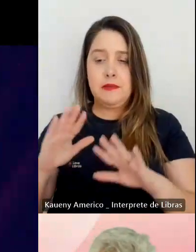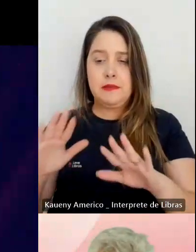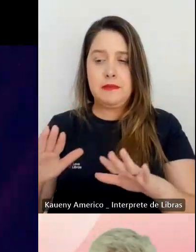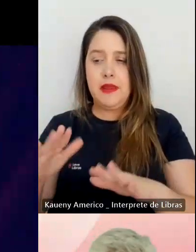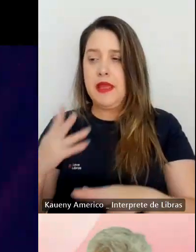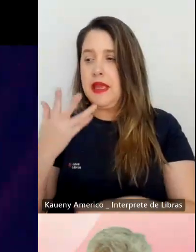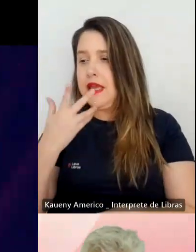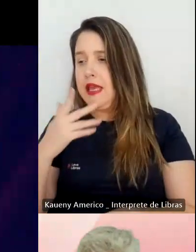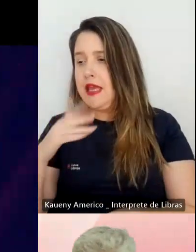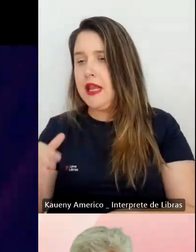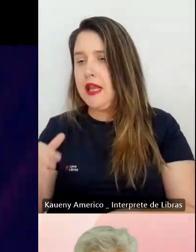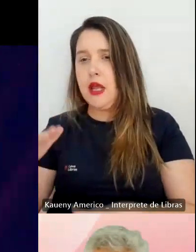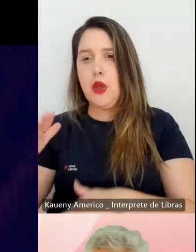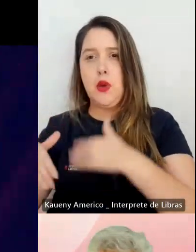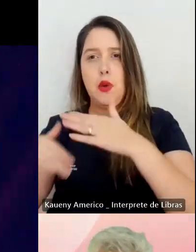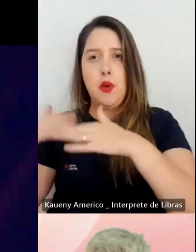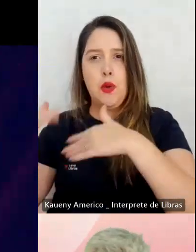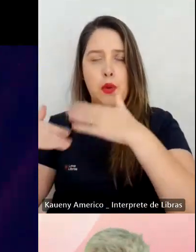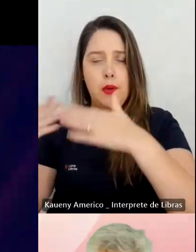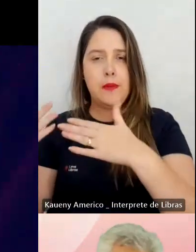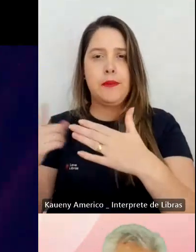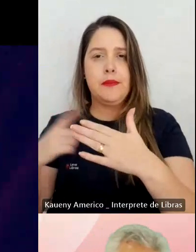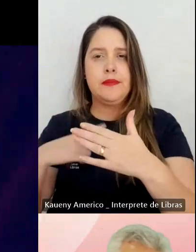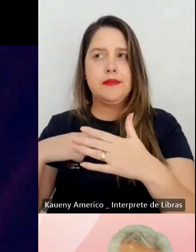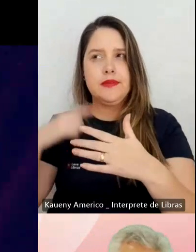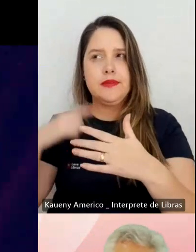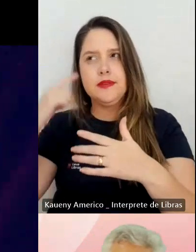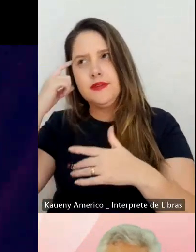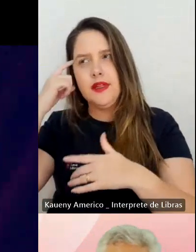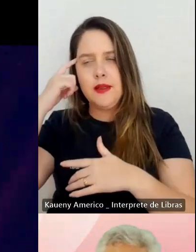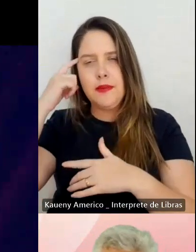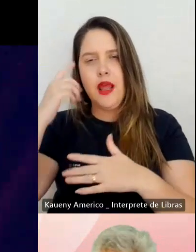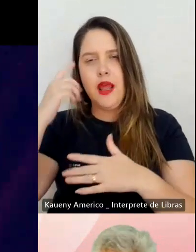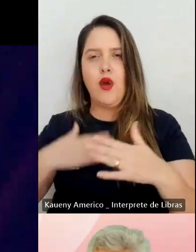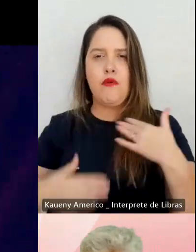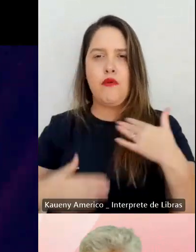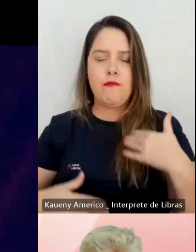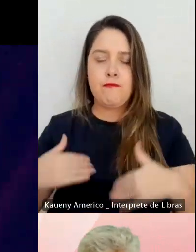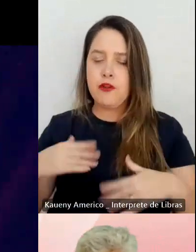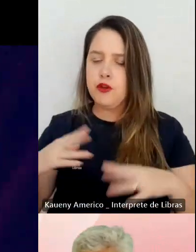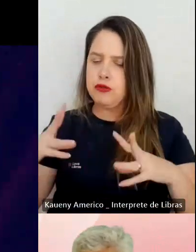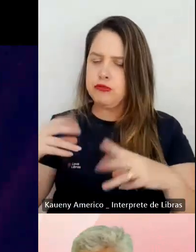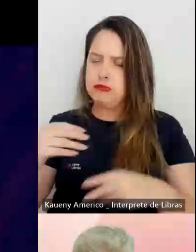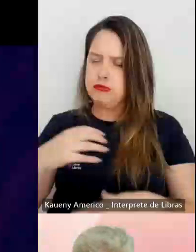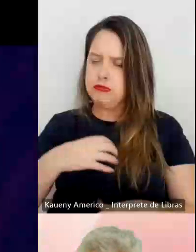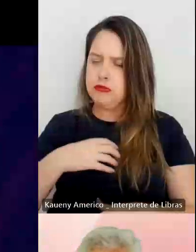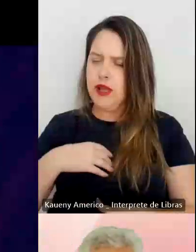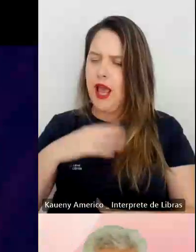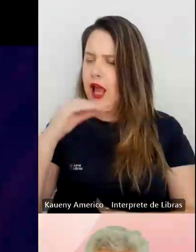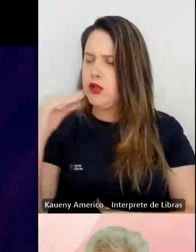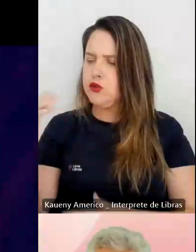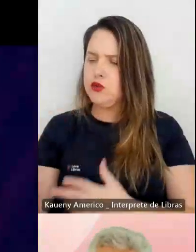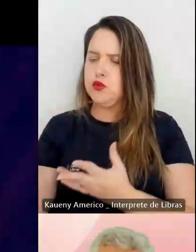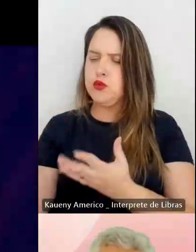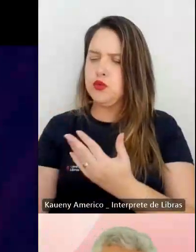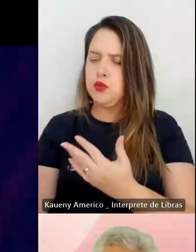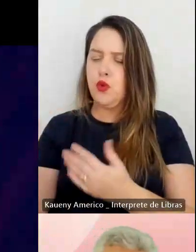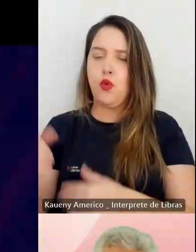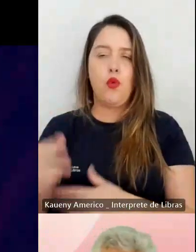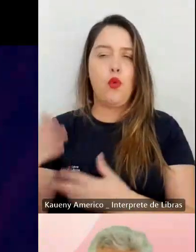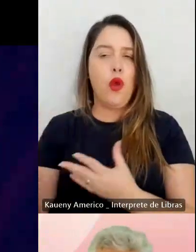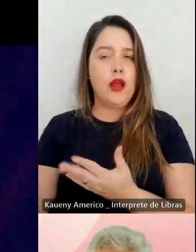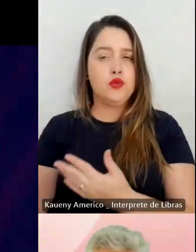desenvolver parte motora, cerebral, física, todos os sentidos. O adulto jovem, o adulto mais maduro e o idoso,